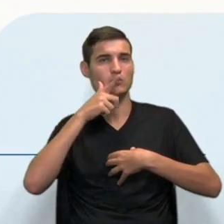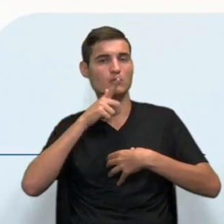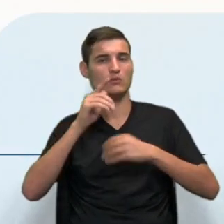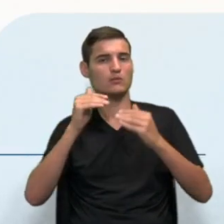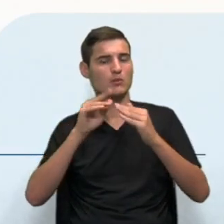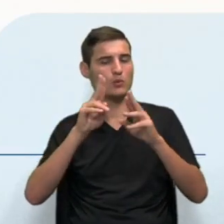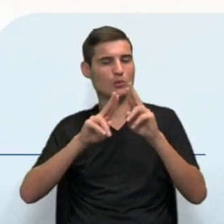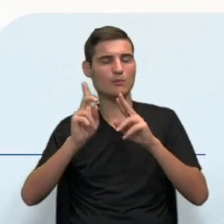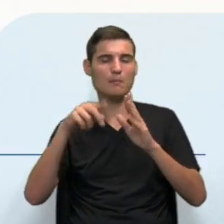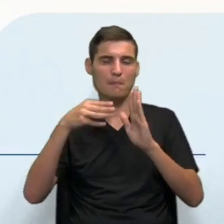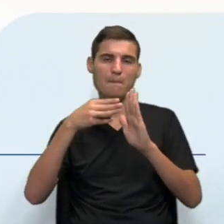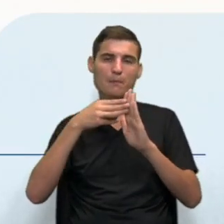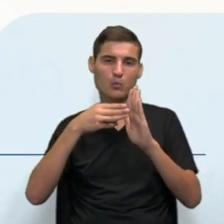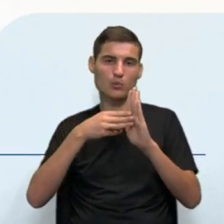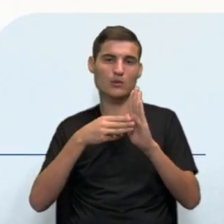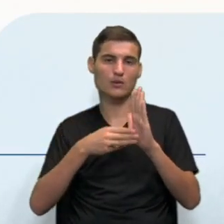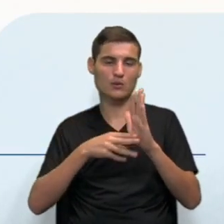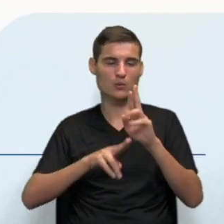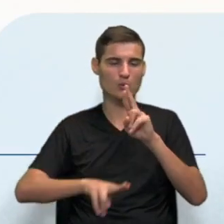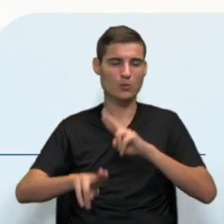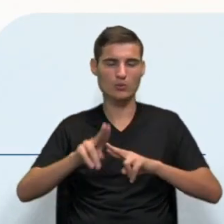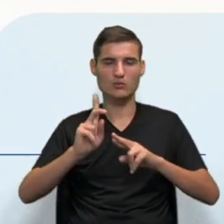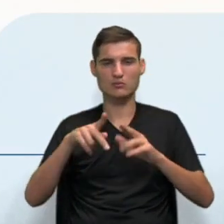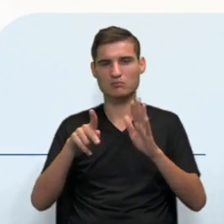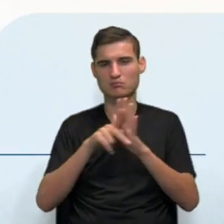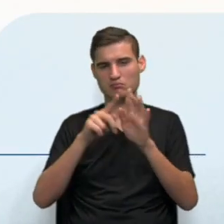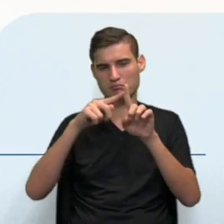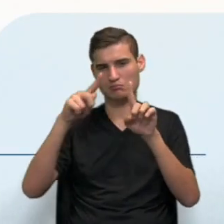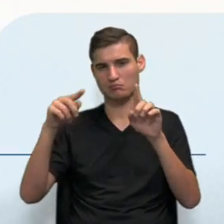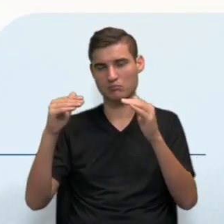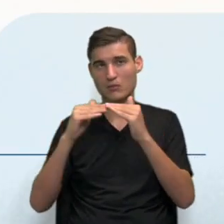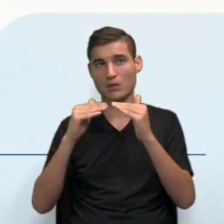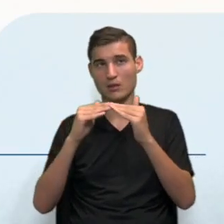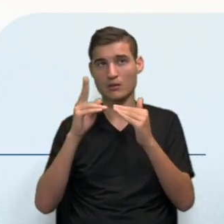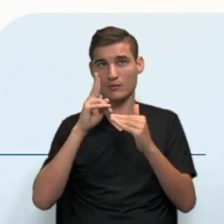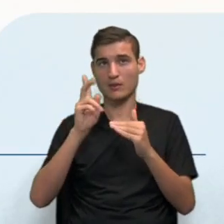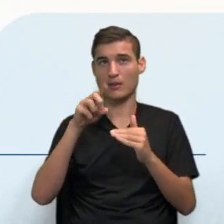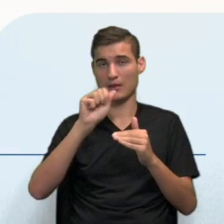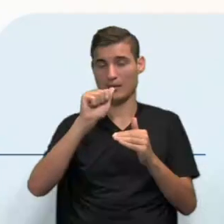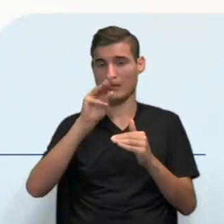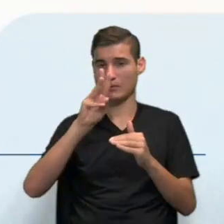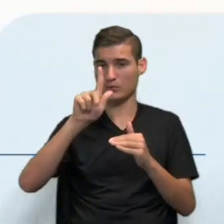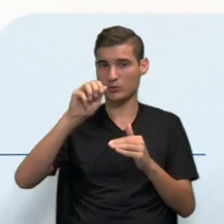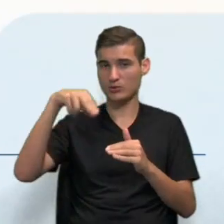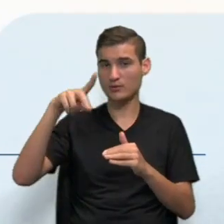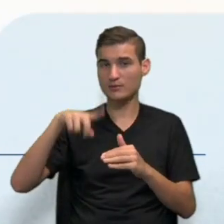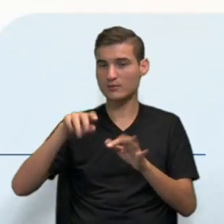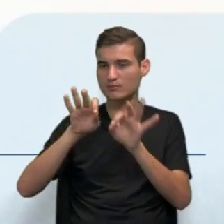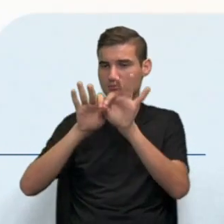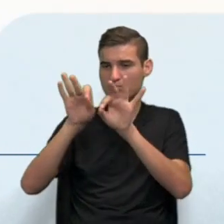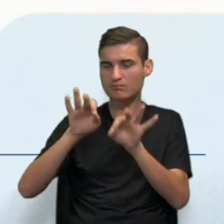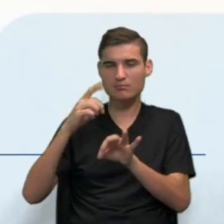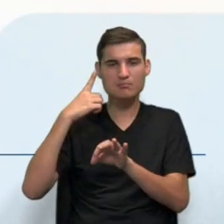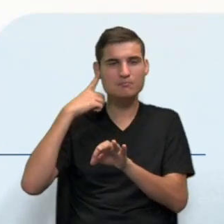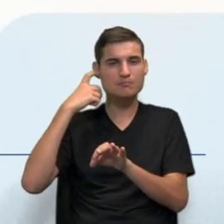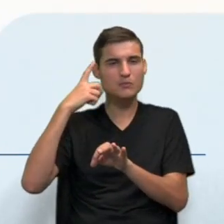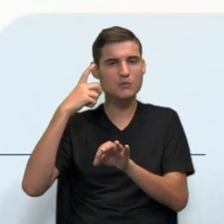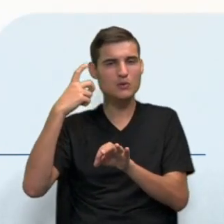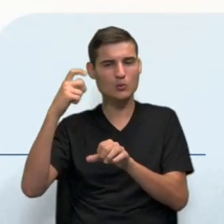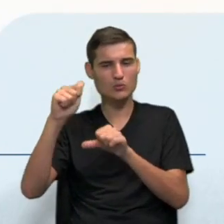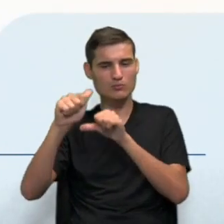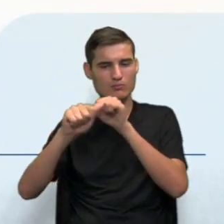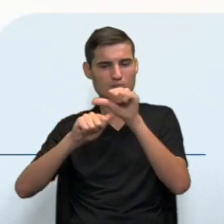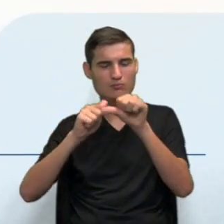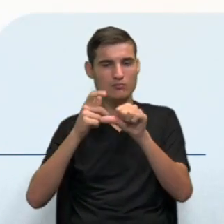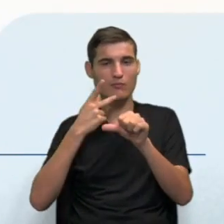através de modelos probabilísticos. Um exemplo é o modelo AWGN, que tenta modelar o ruído, falando que esse ruído